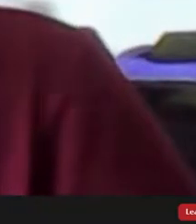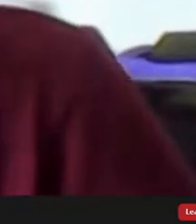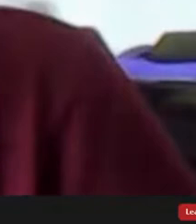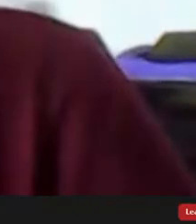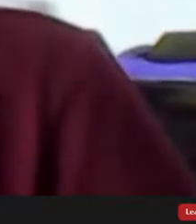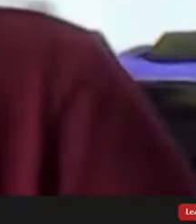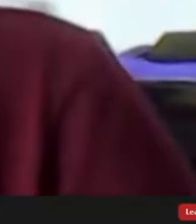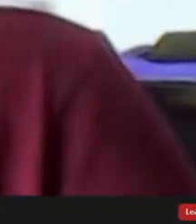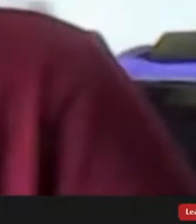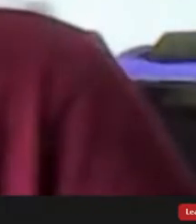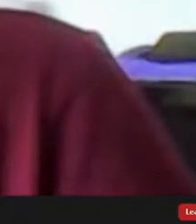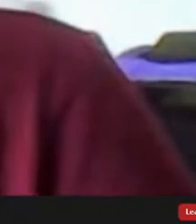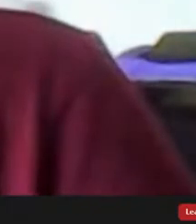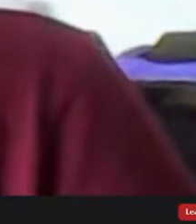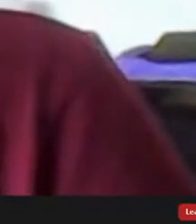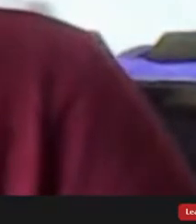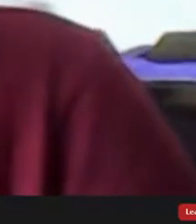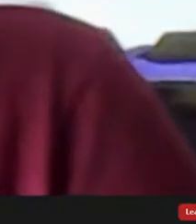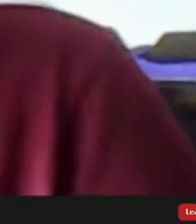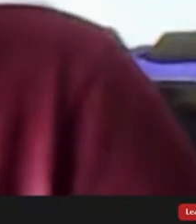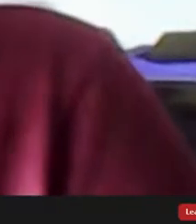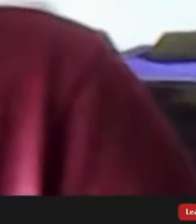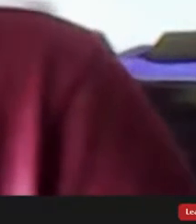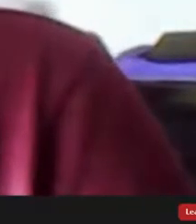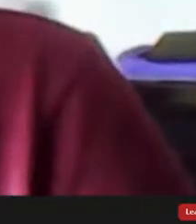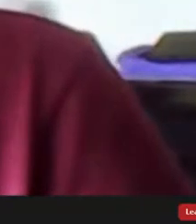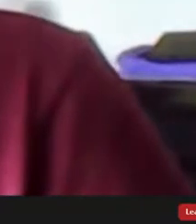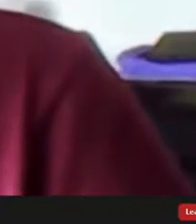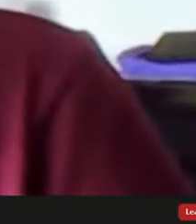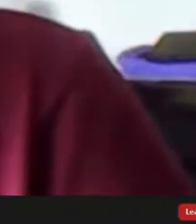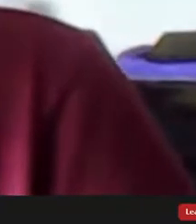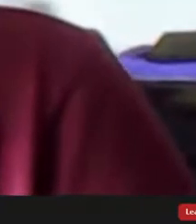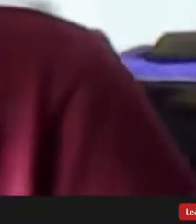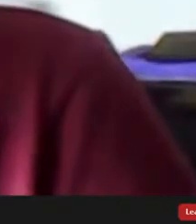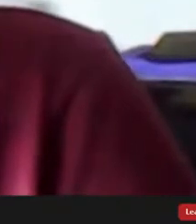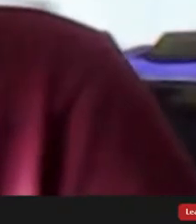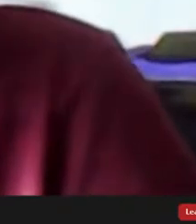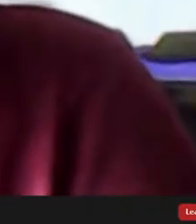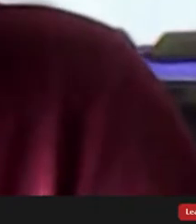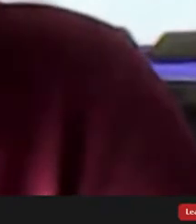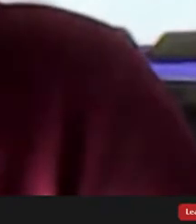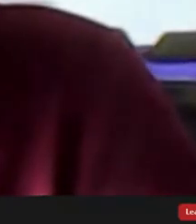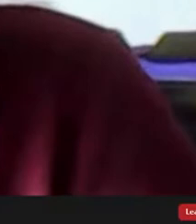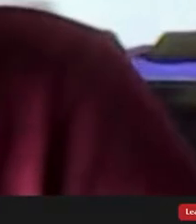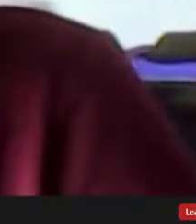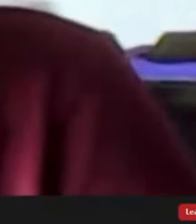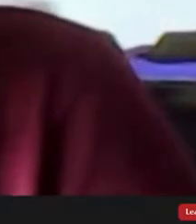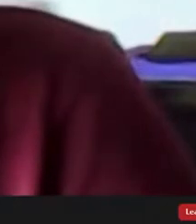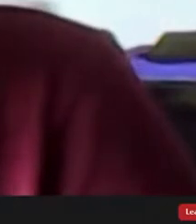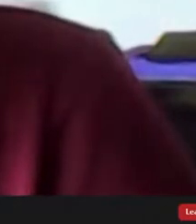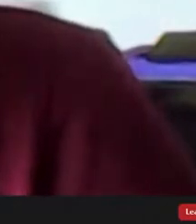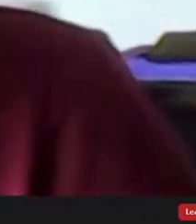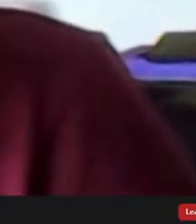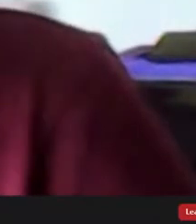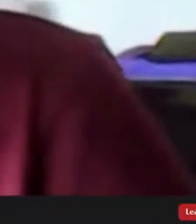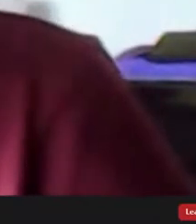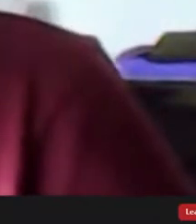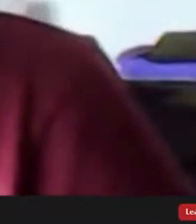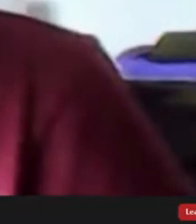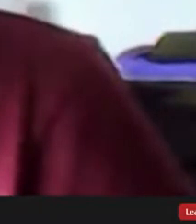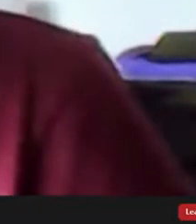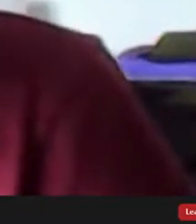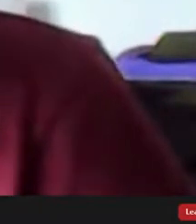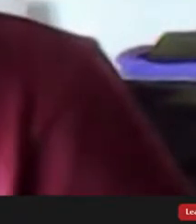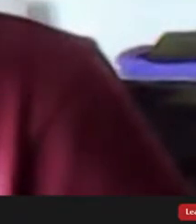nossos convidados, eu gostaria de levantar algumas questões que eu acho que são importantes. A gente enfrentou um período,